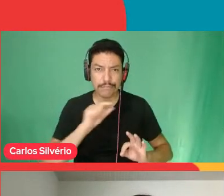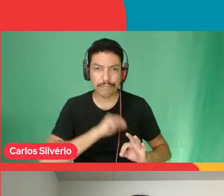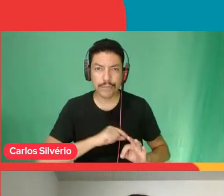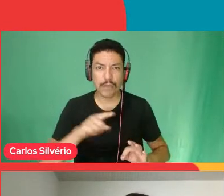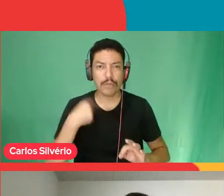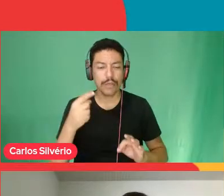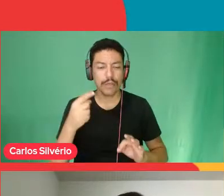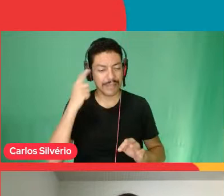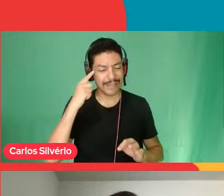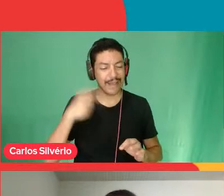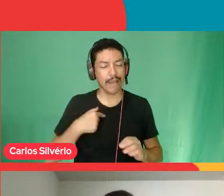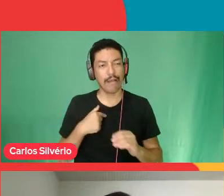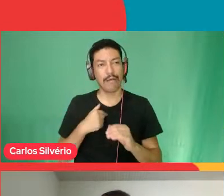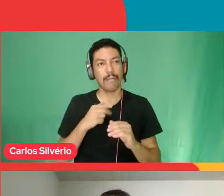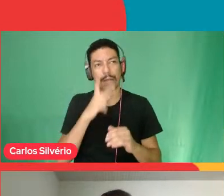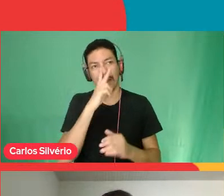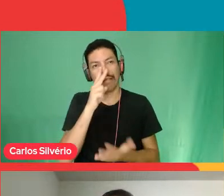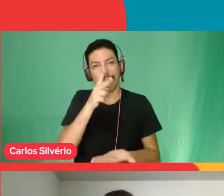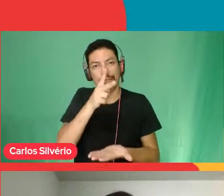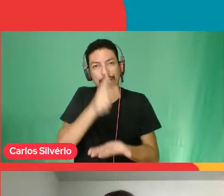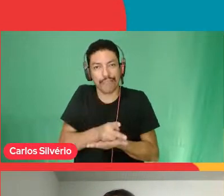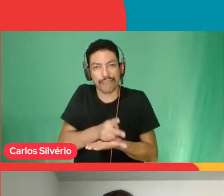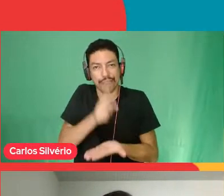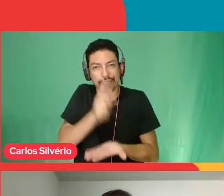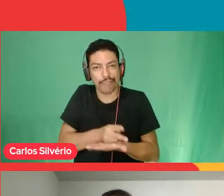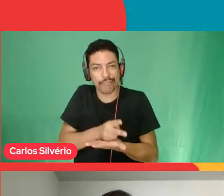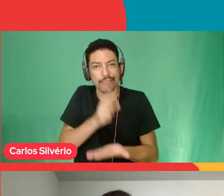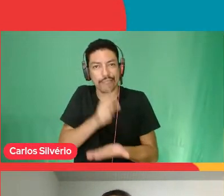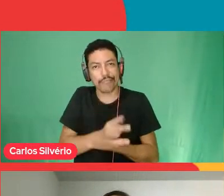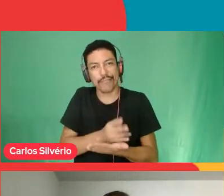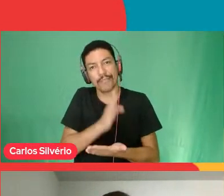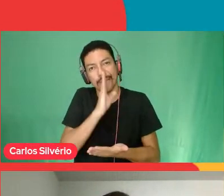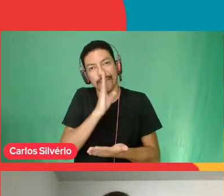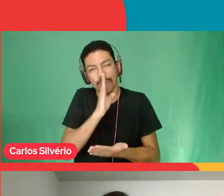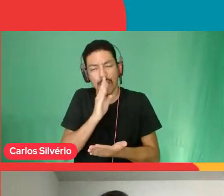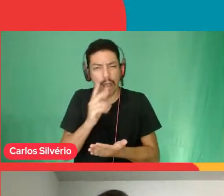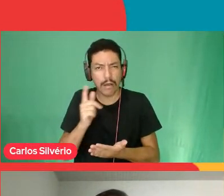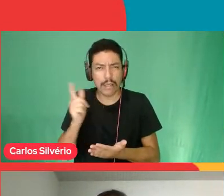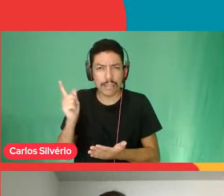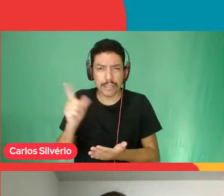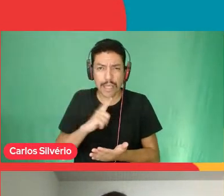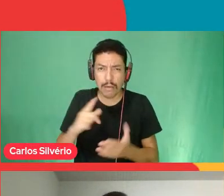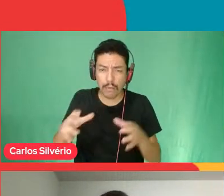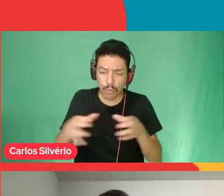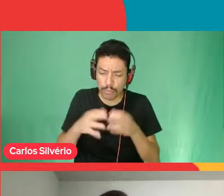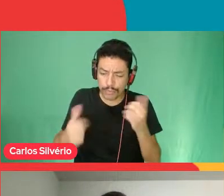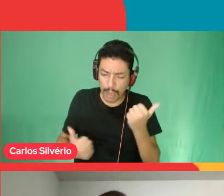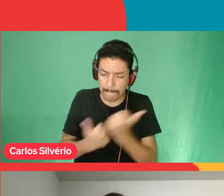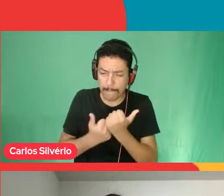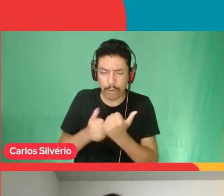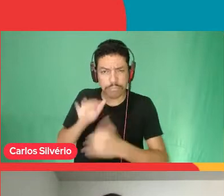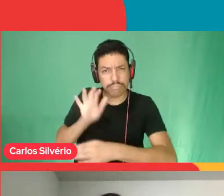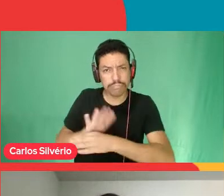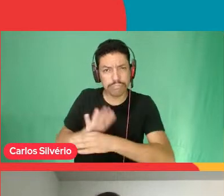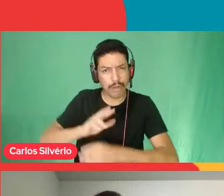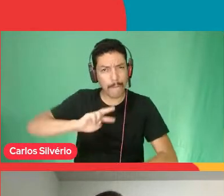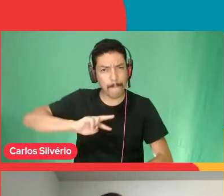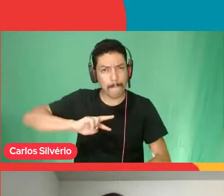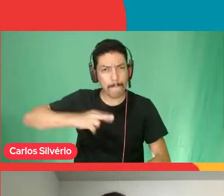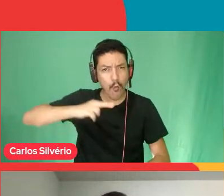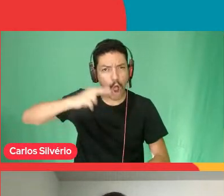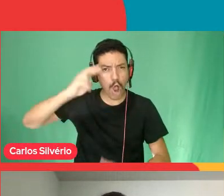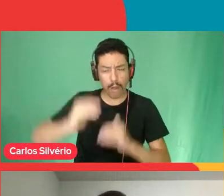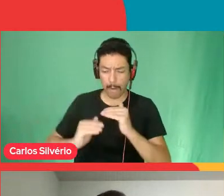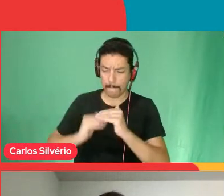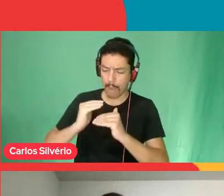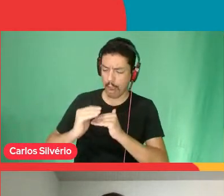estagnadas, né? Então, você chegou, tem todo um suporte para que essa dignidade seja ainda mais potencializada, para que você alcance